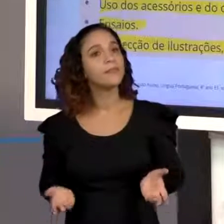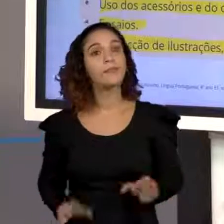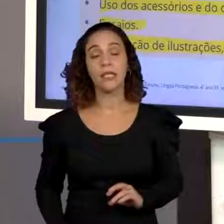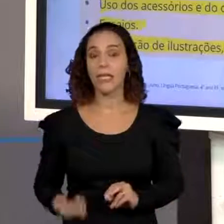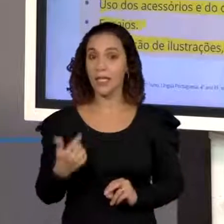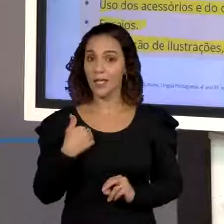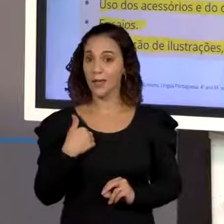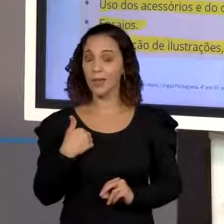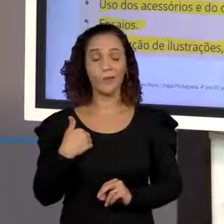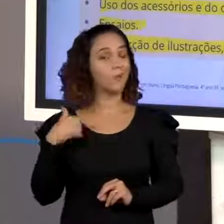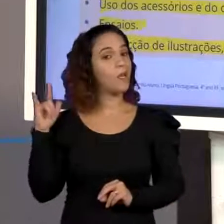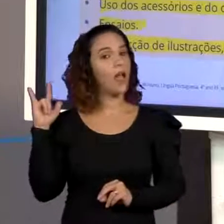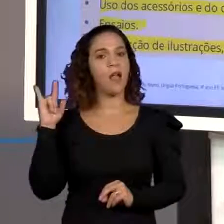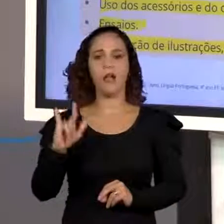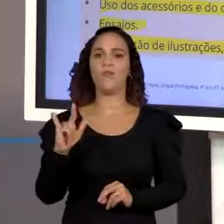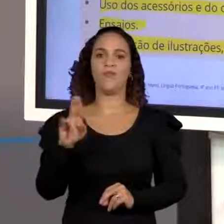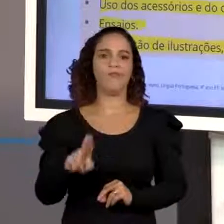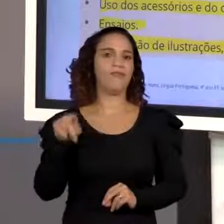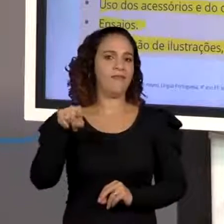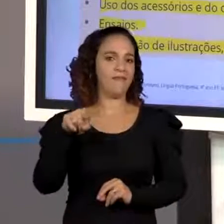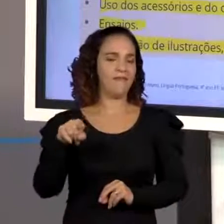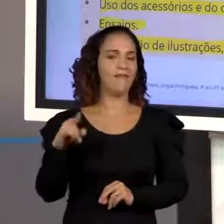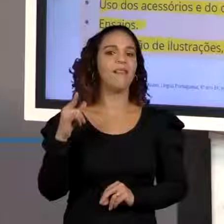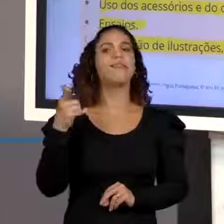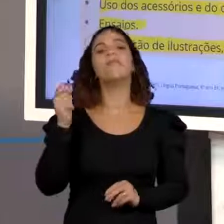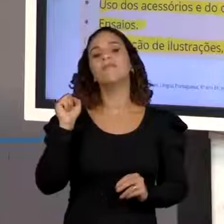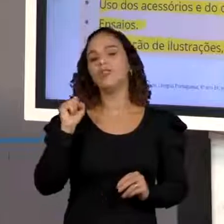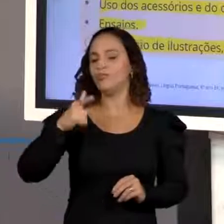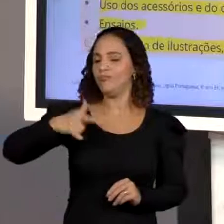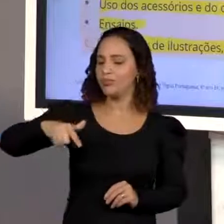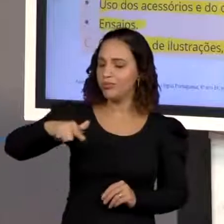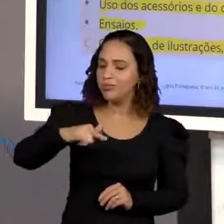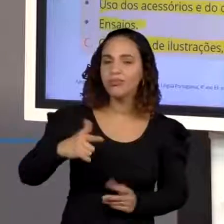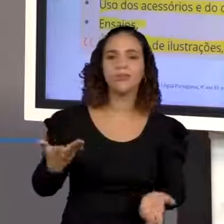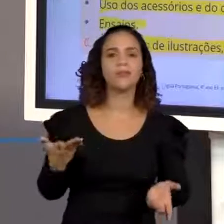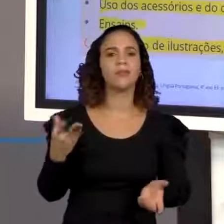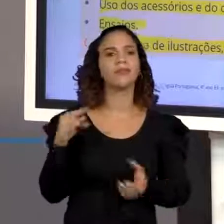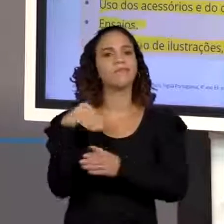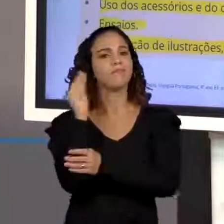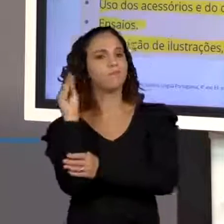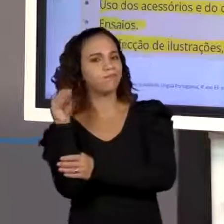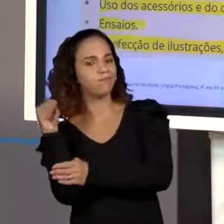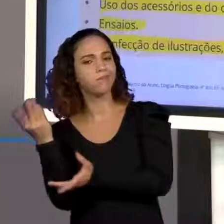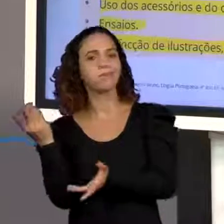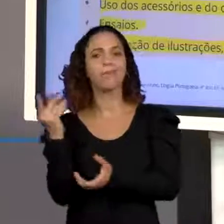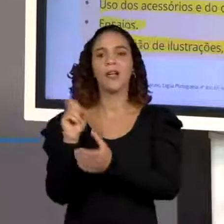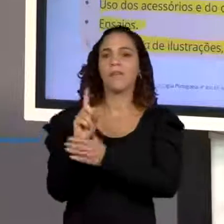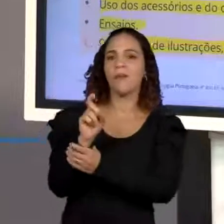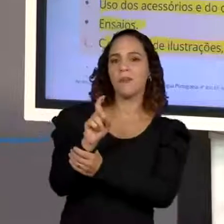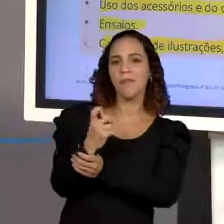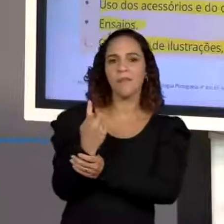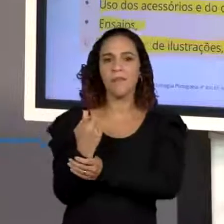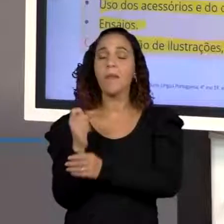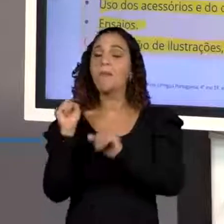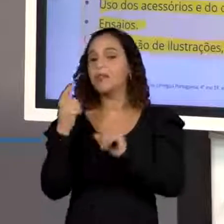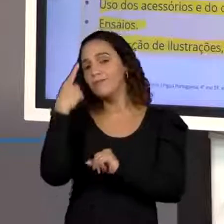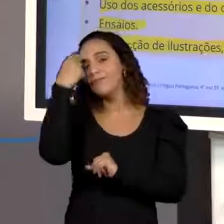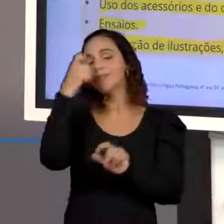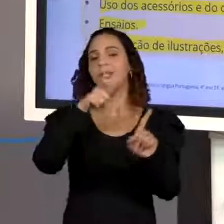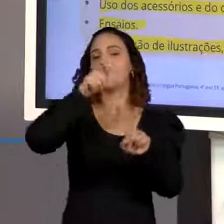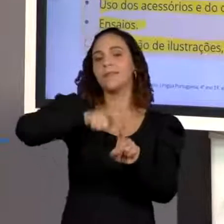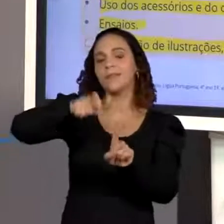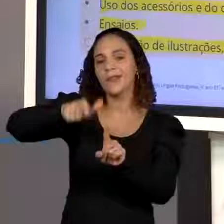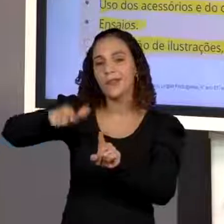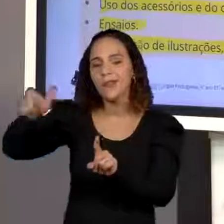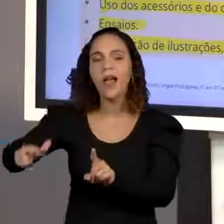particularmente, amo utilizar fantoches aí para contar histórias. Então, posso utilizar o fantoche, posso criar personagens na minha história, posso deixá-la